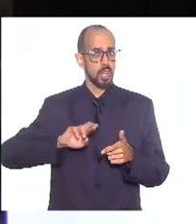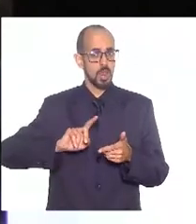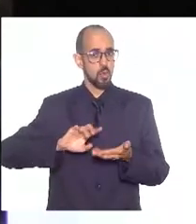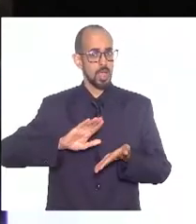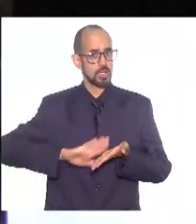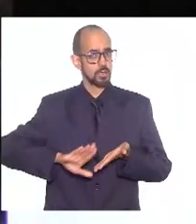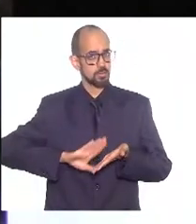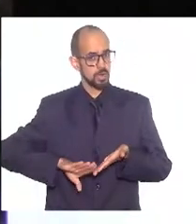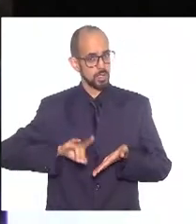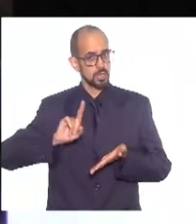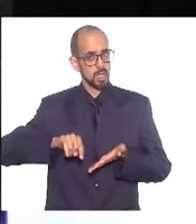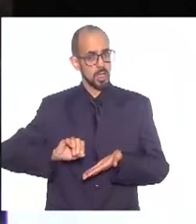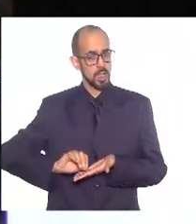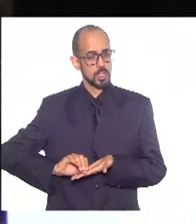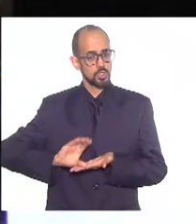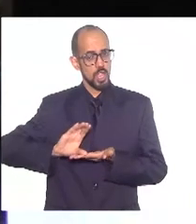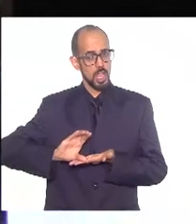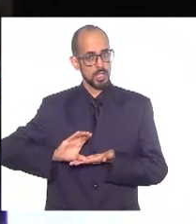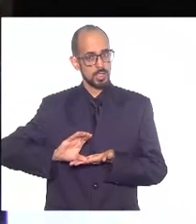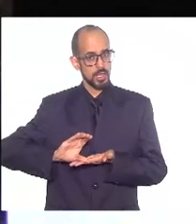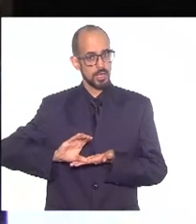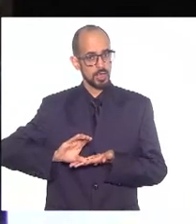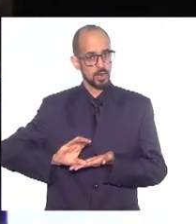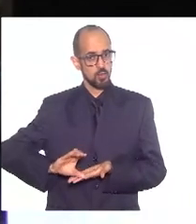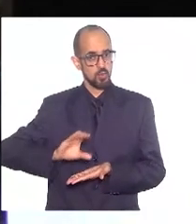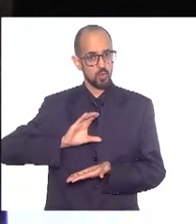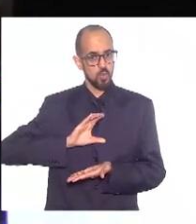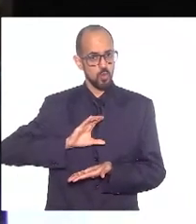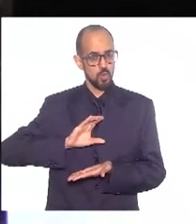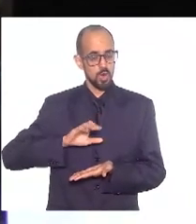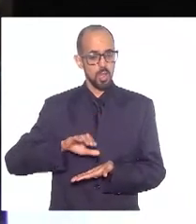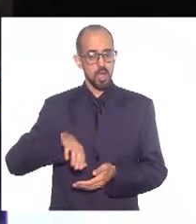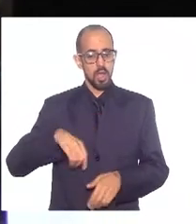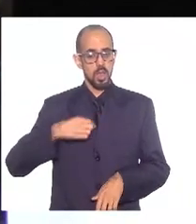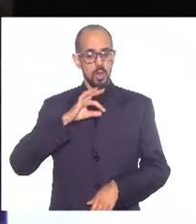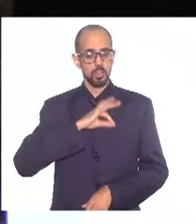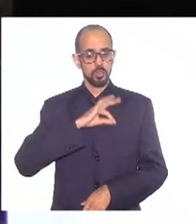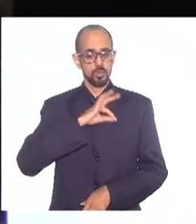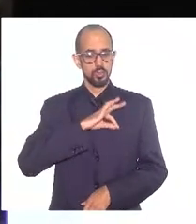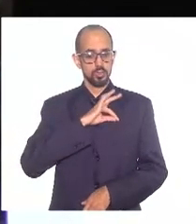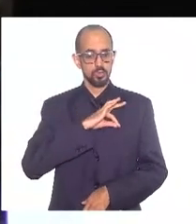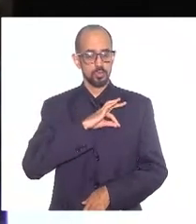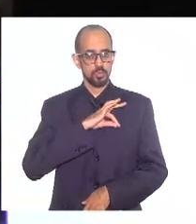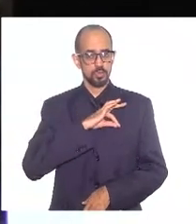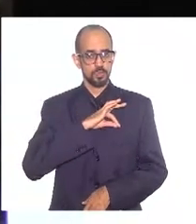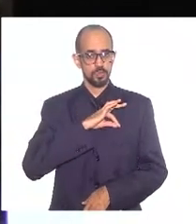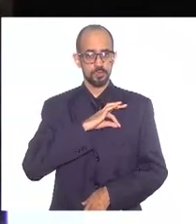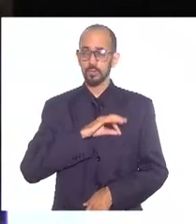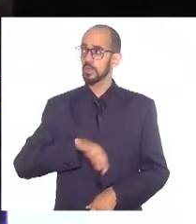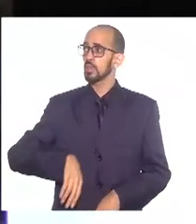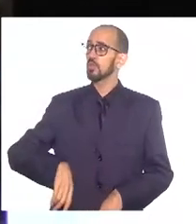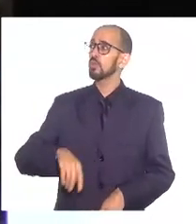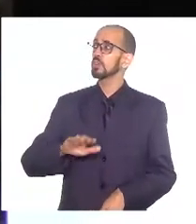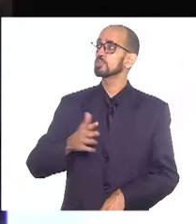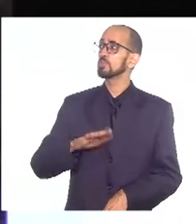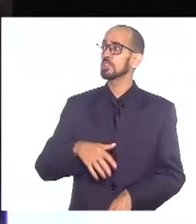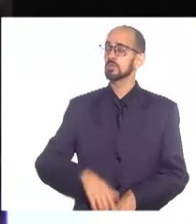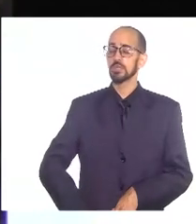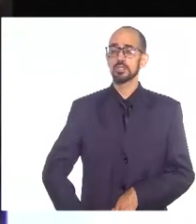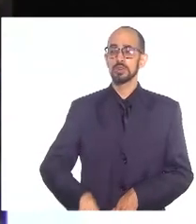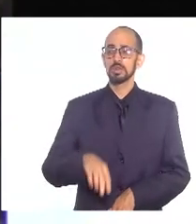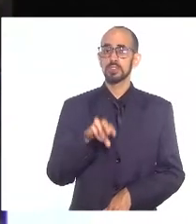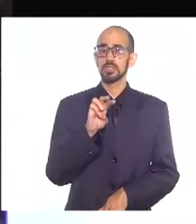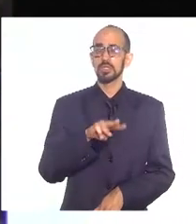receita. Nossa folha de 17 foi da ordem de